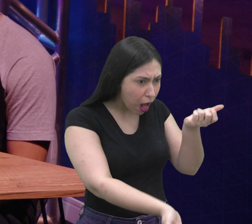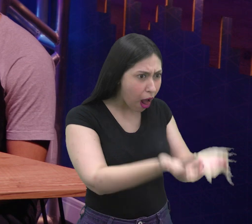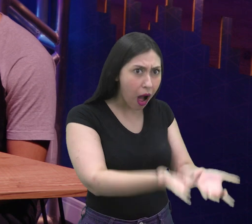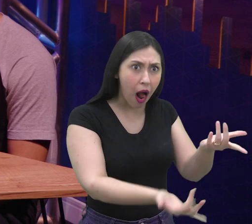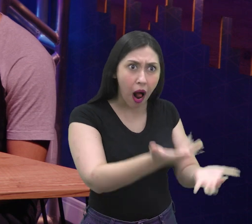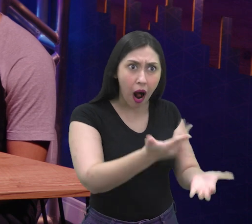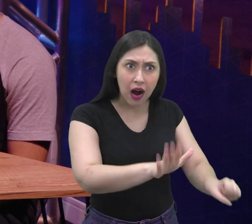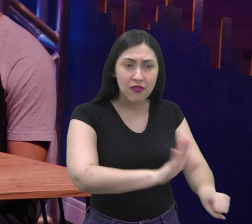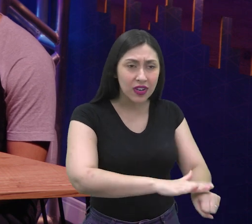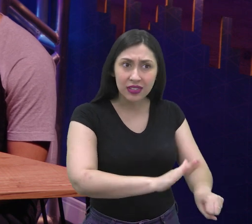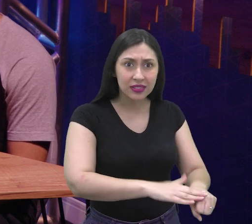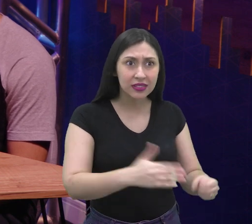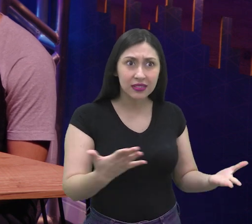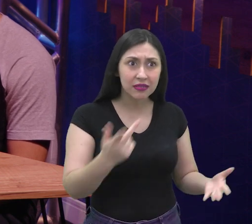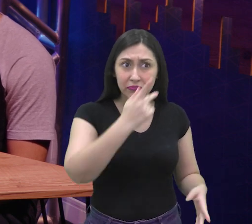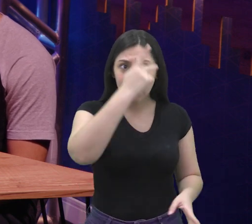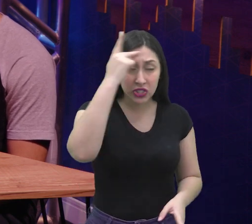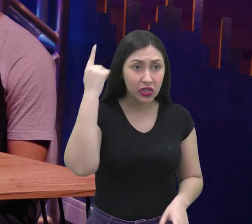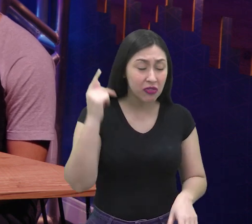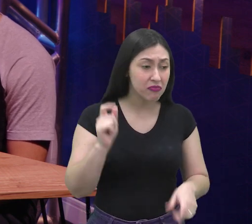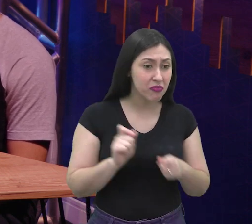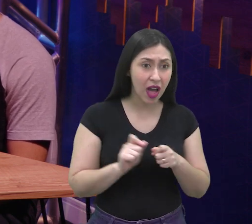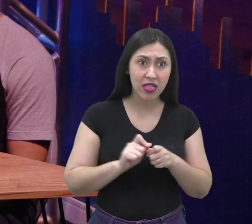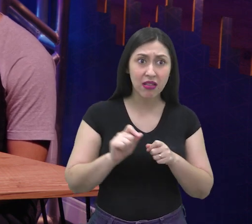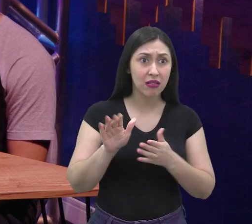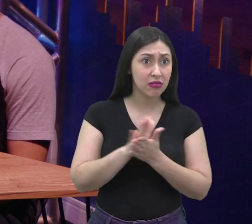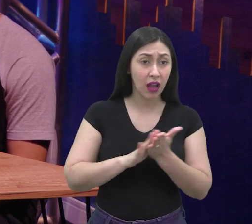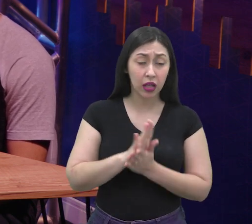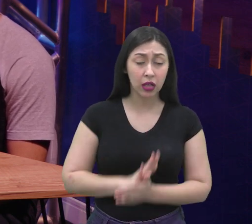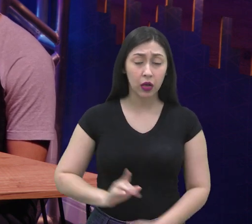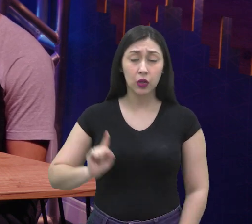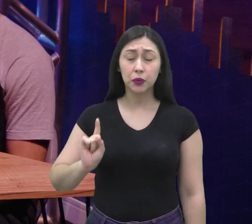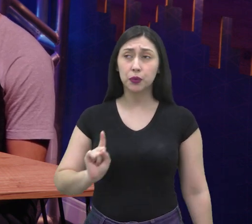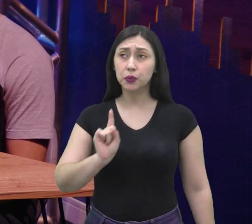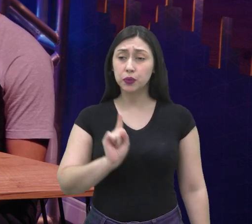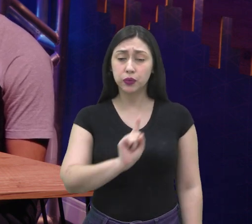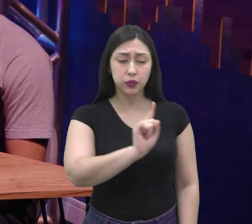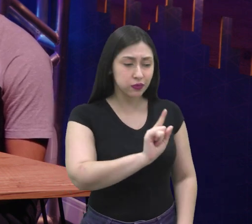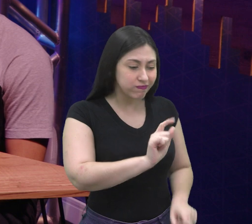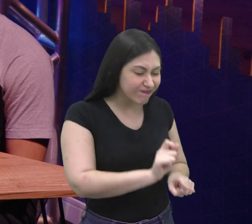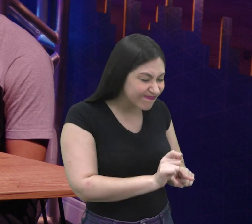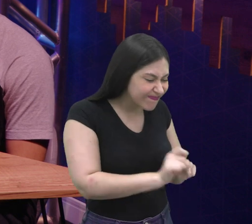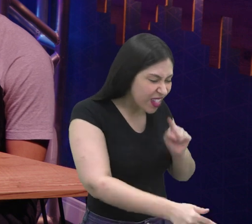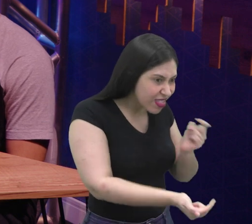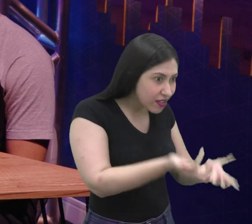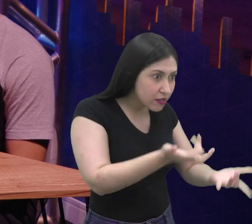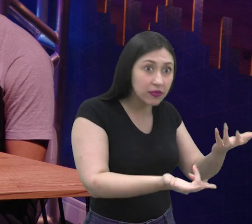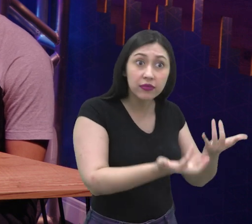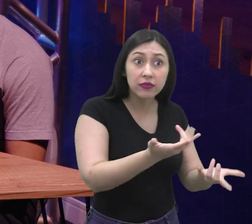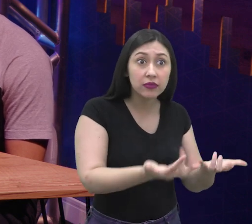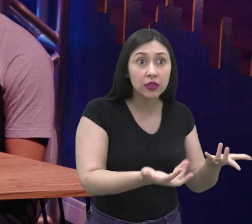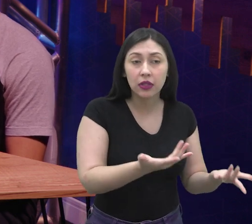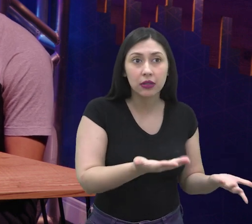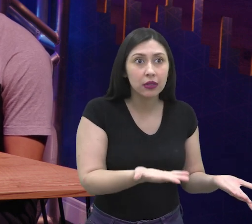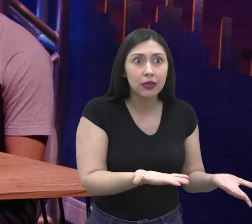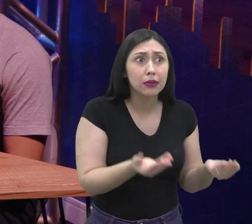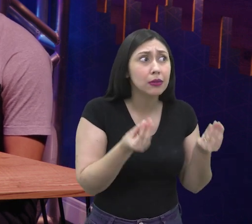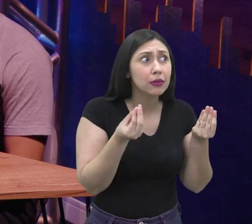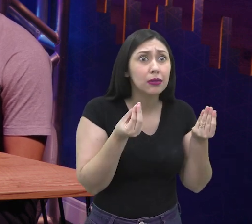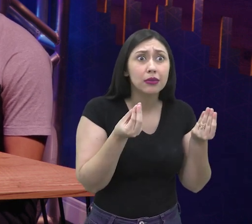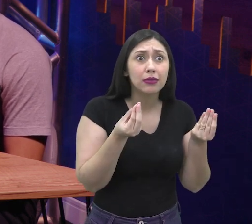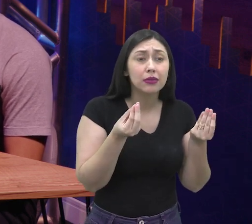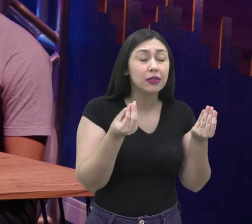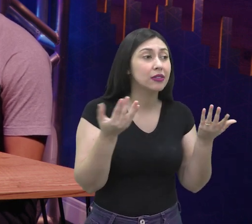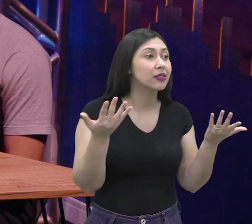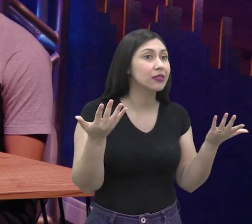colocavam. Exatamente, assim, a pessoa não estava fazendo nada. Ela literalmente foi lá e colocou fogo propositalmente, assim, como